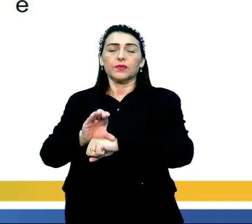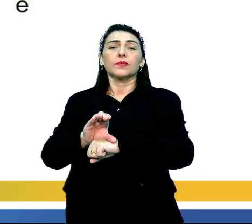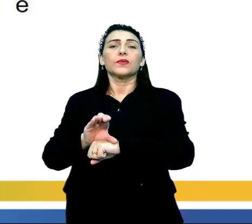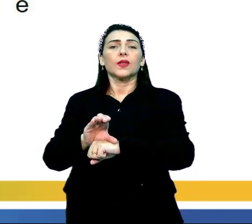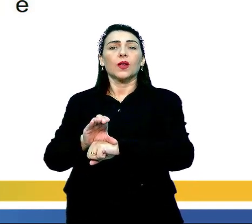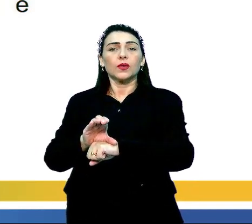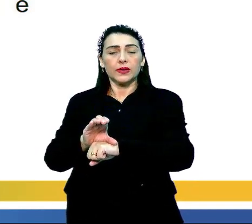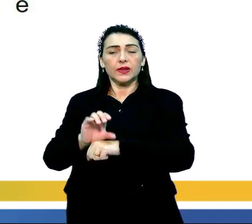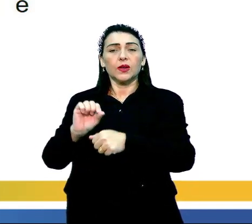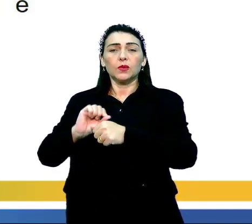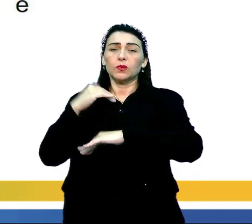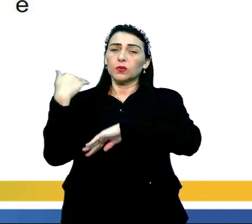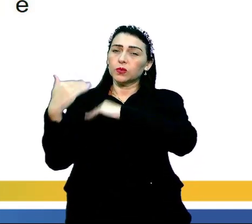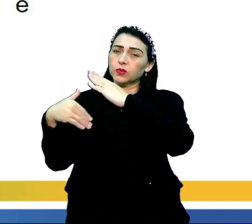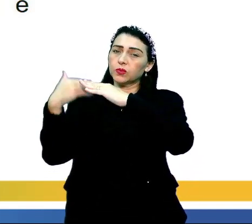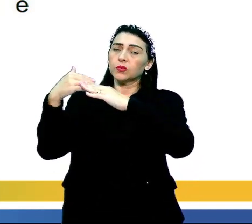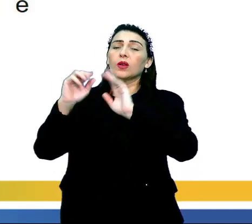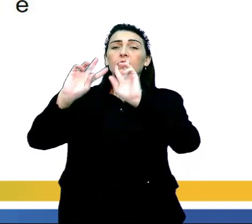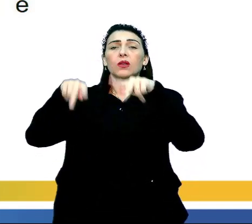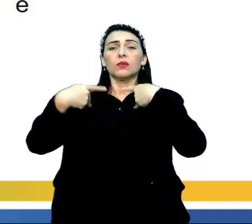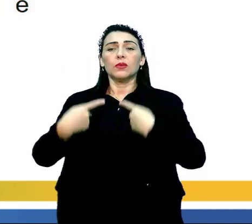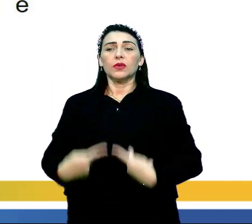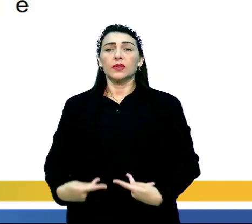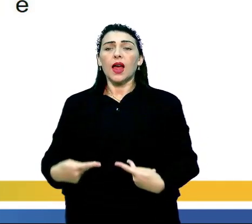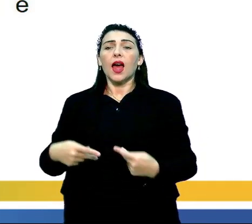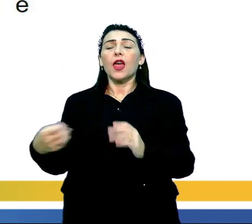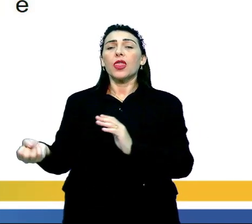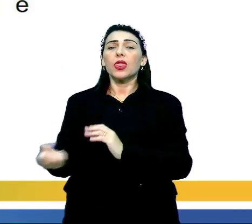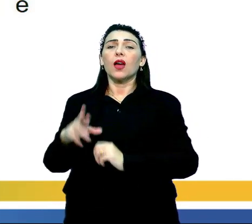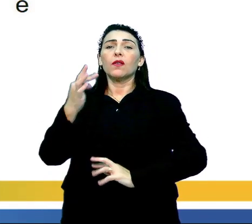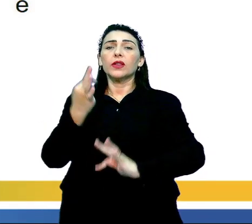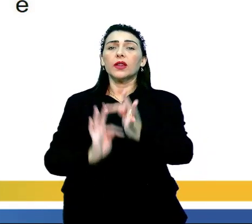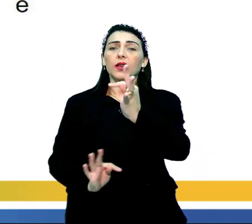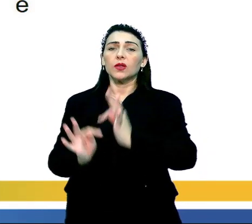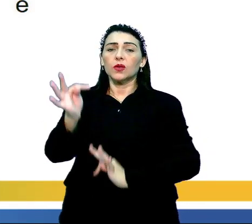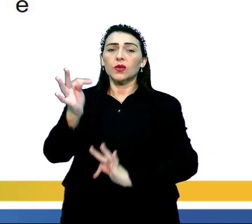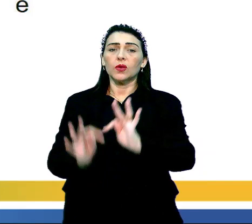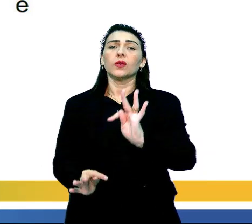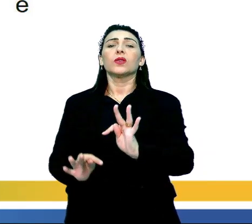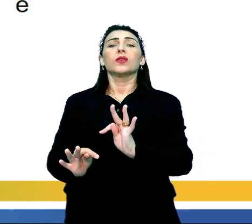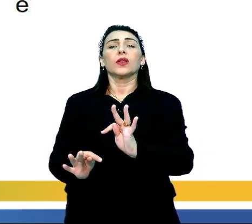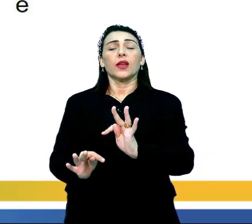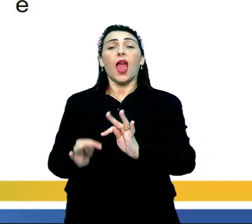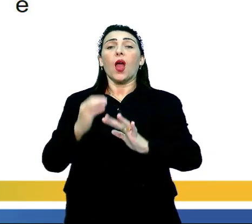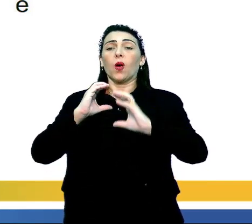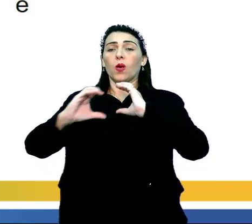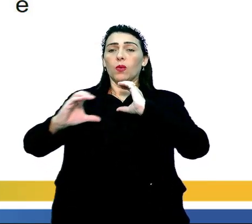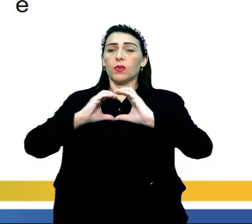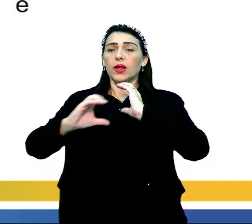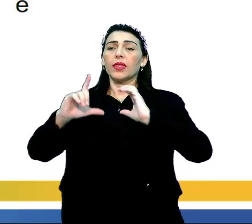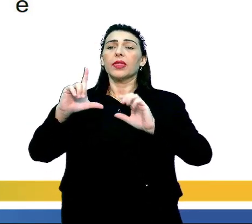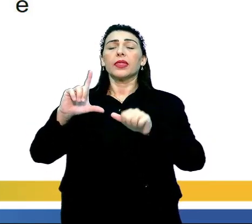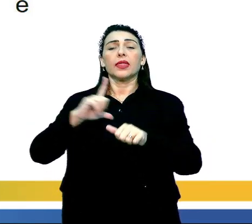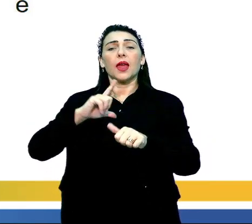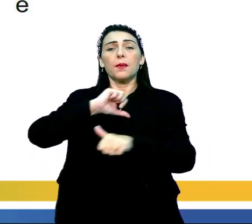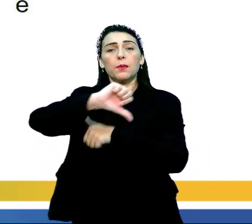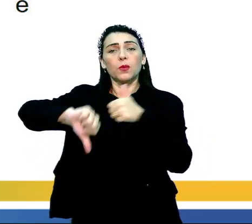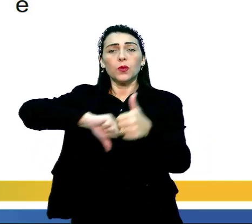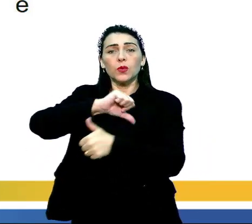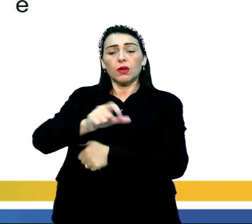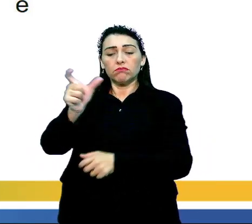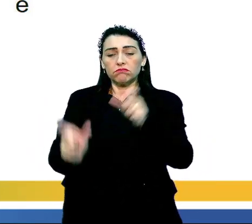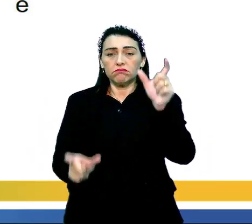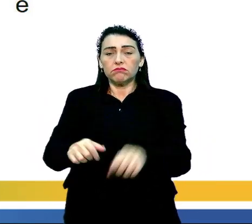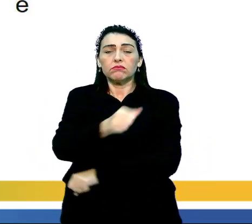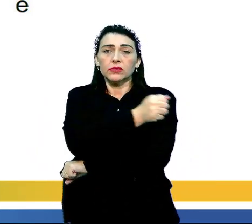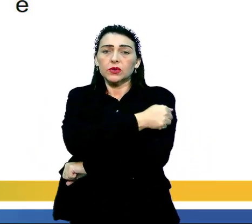constante processo evolutivo da humanidade, as novas tecnologias e mecanismos de comunicação têm alterado o perfil dos alunos,